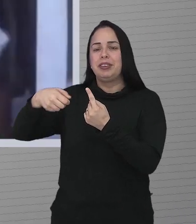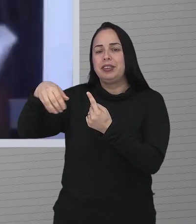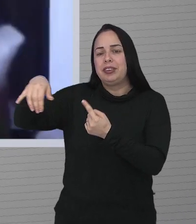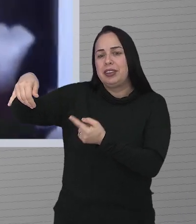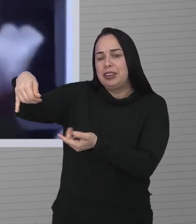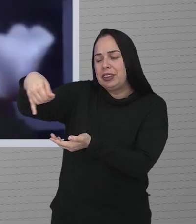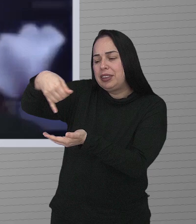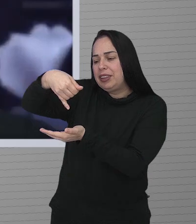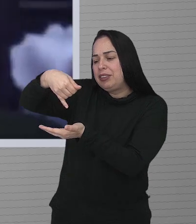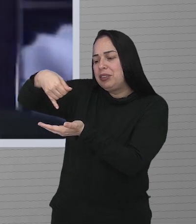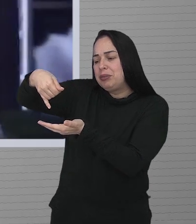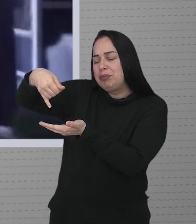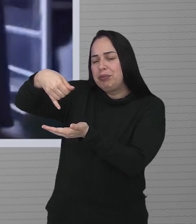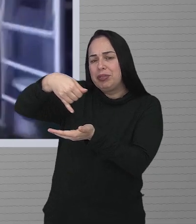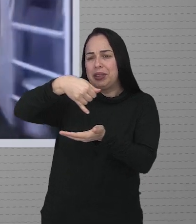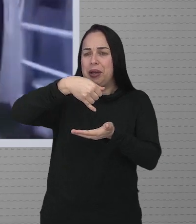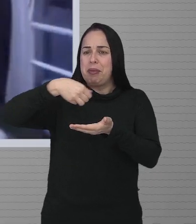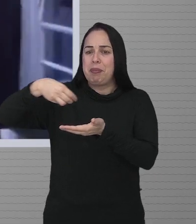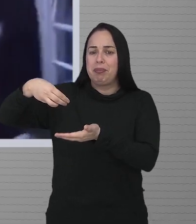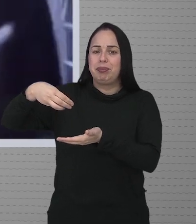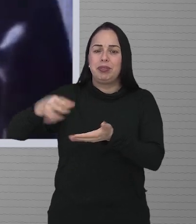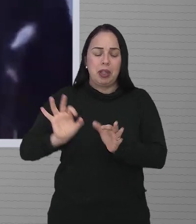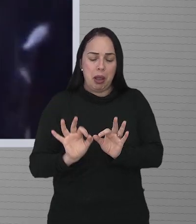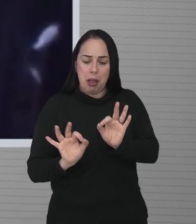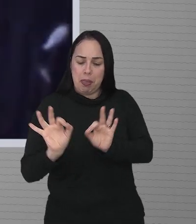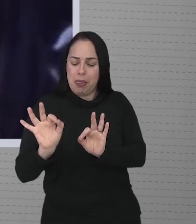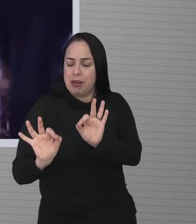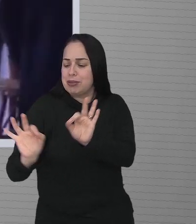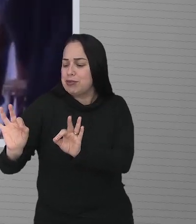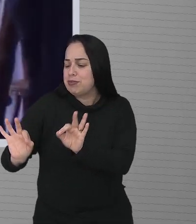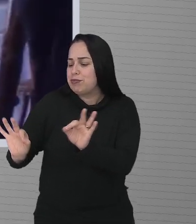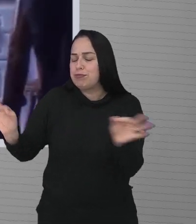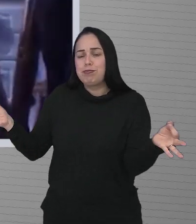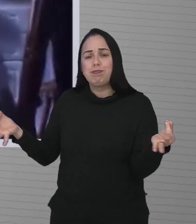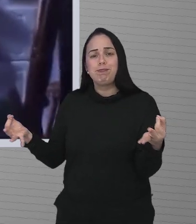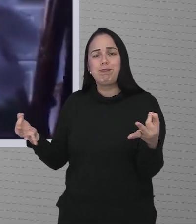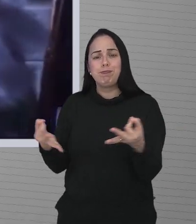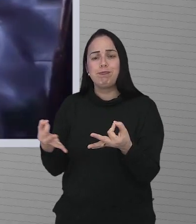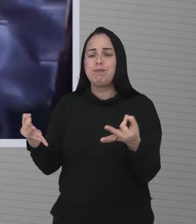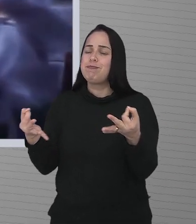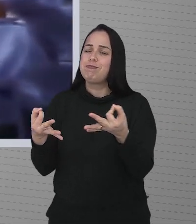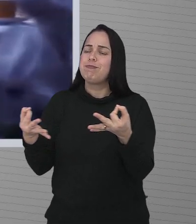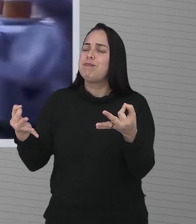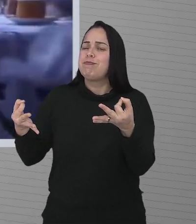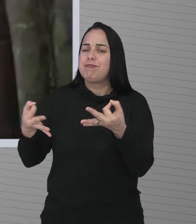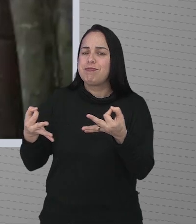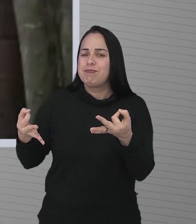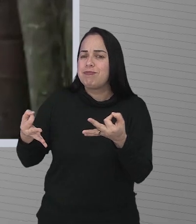mel de manhã. Ela faz tudo direitinho.